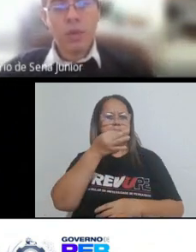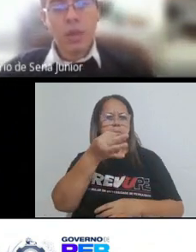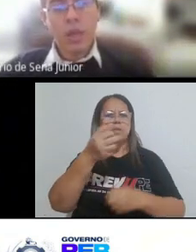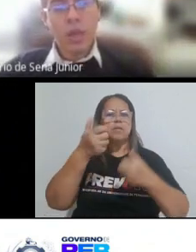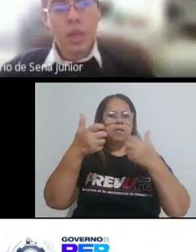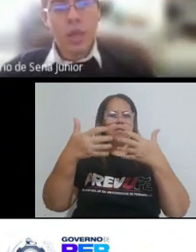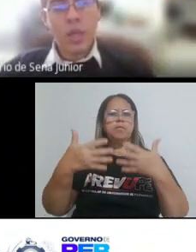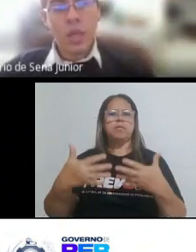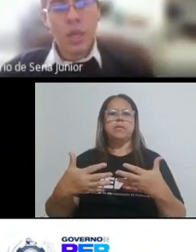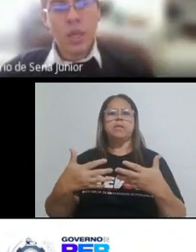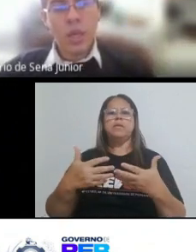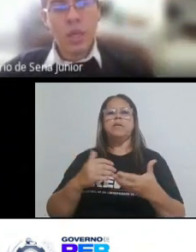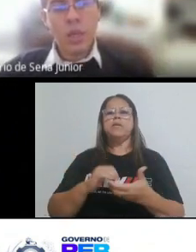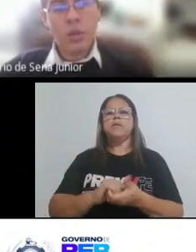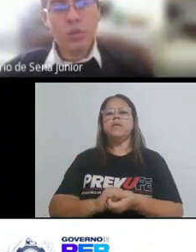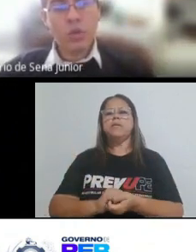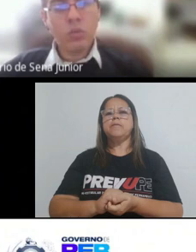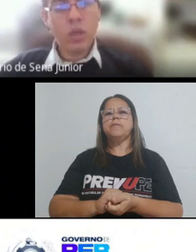que